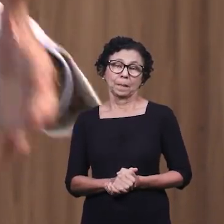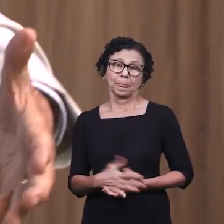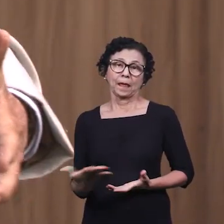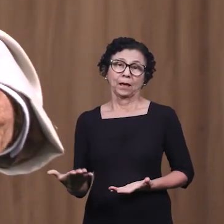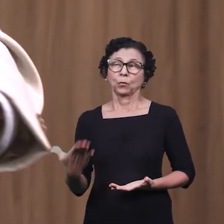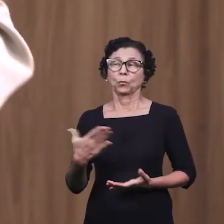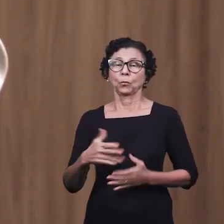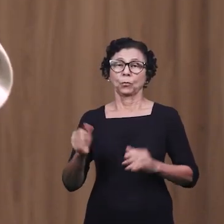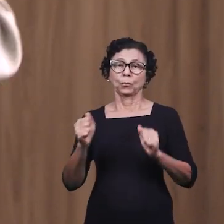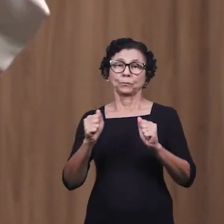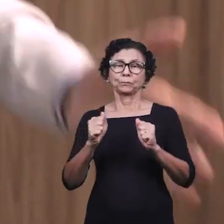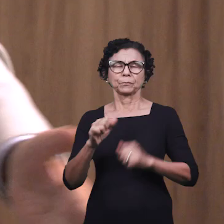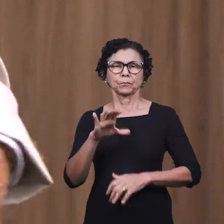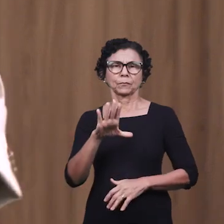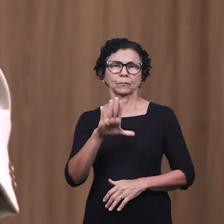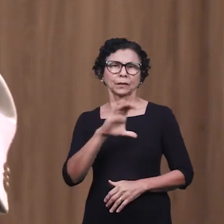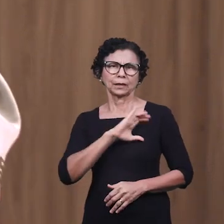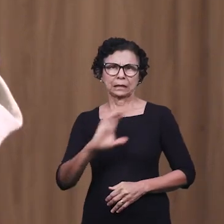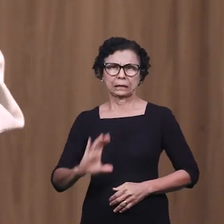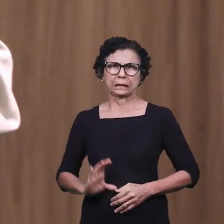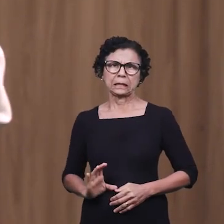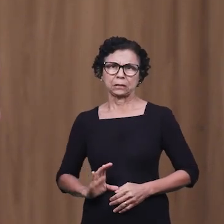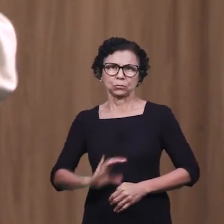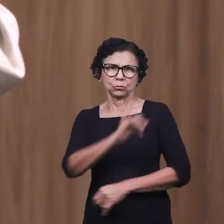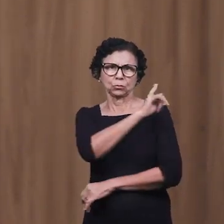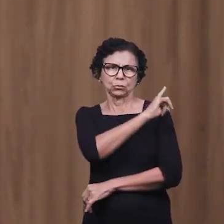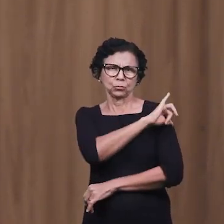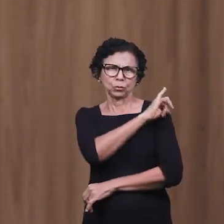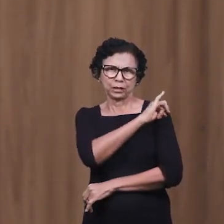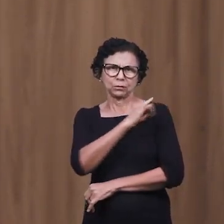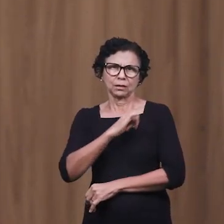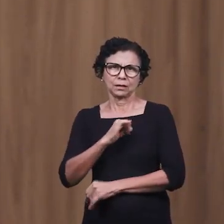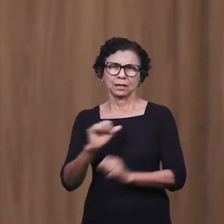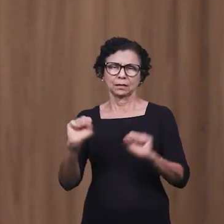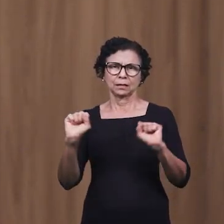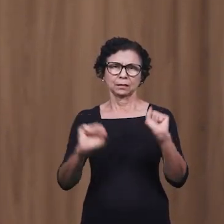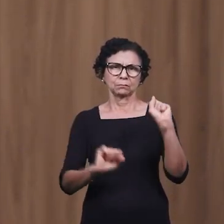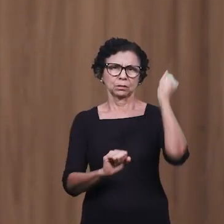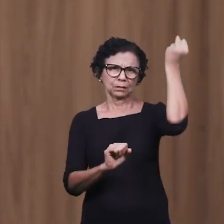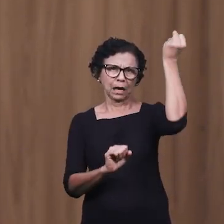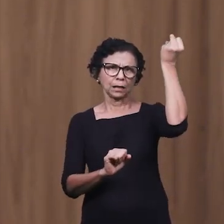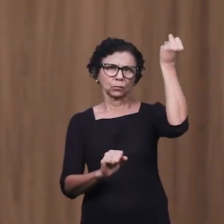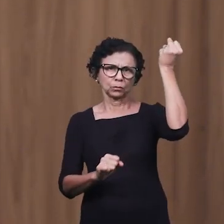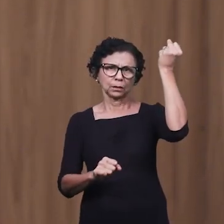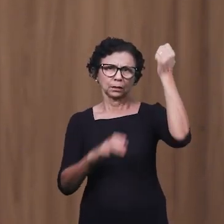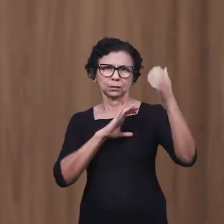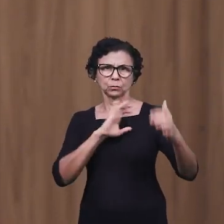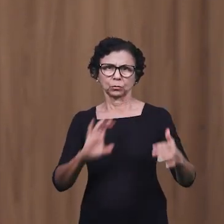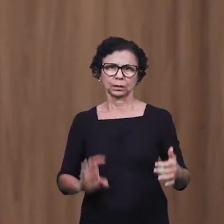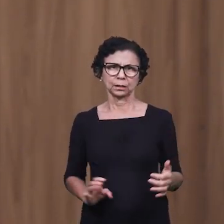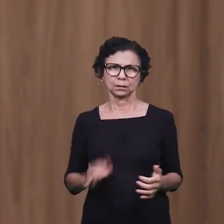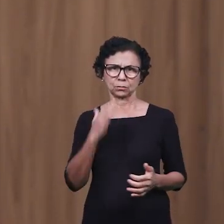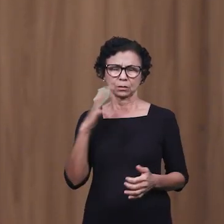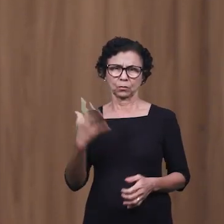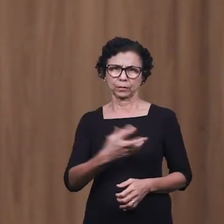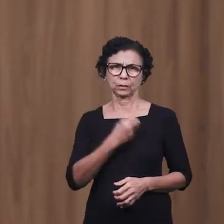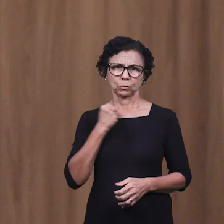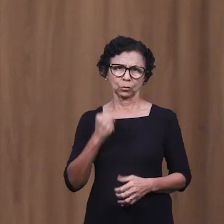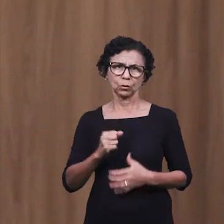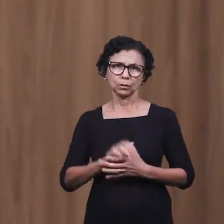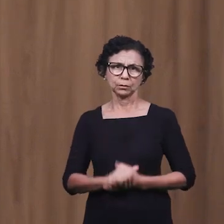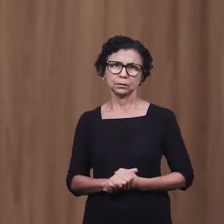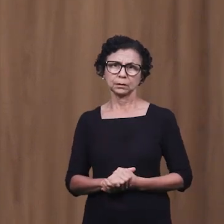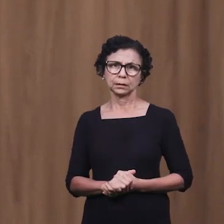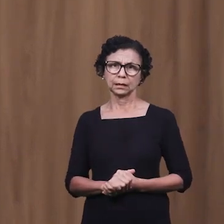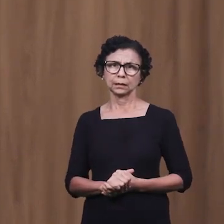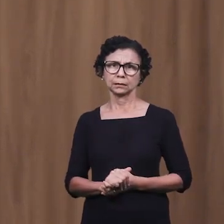quem gosta, tem o direito. E vamos dizer, até a questão de cultura, não